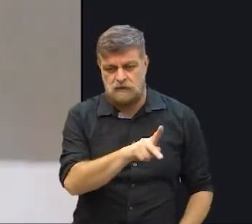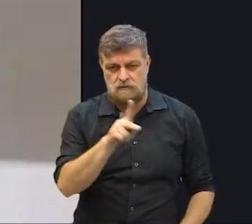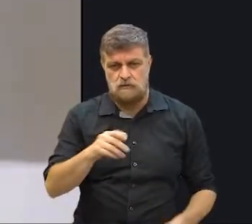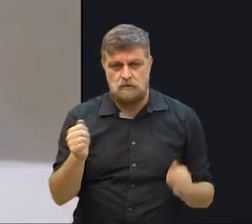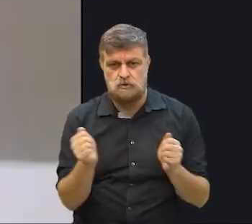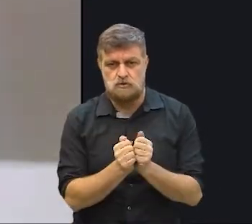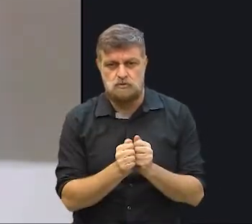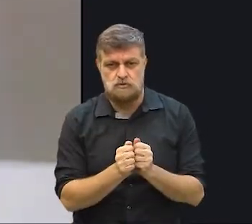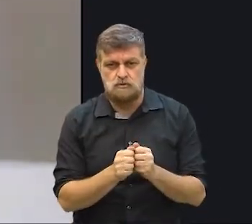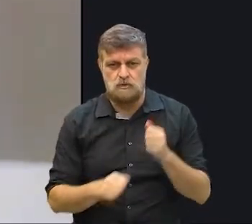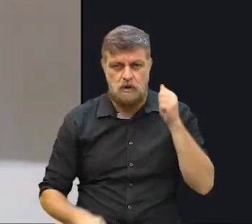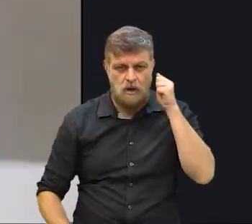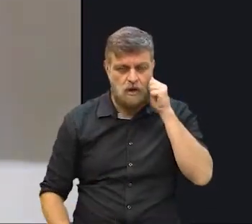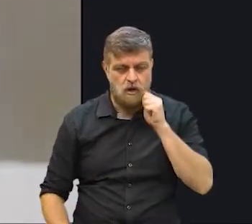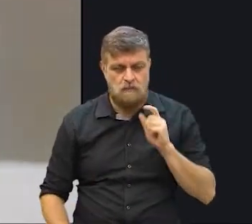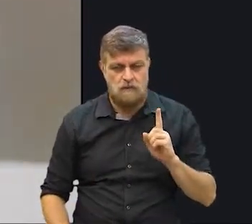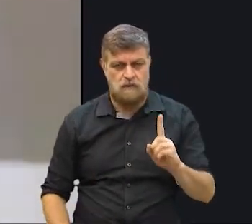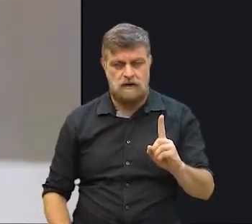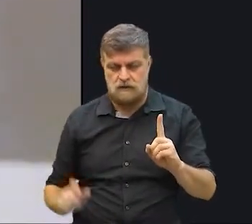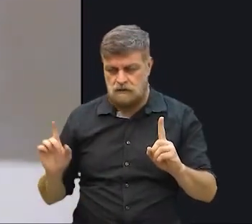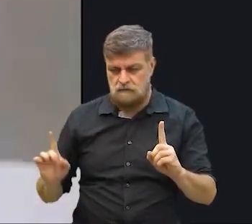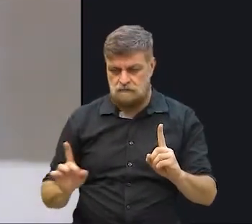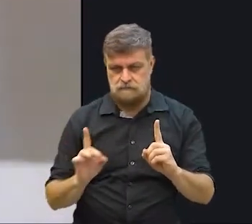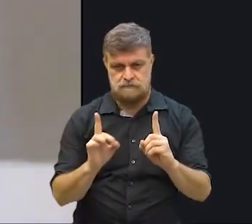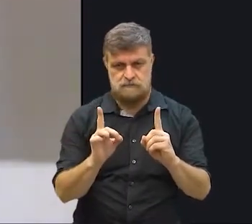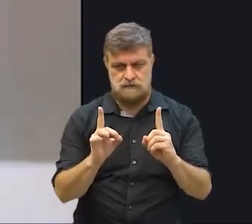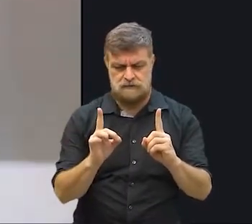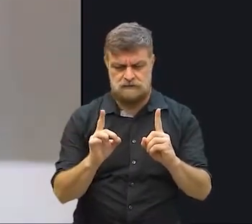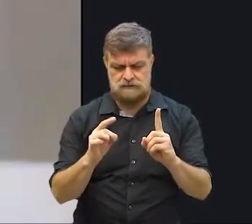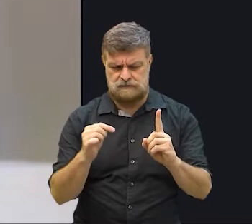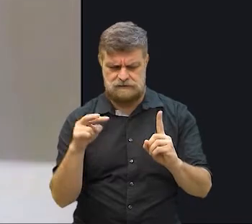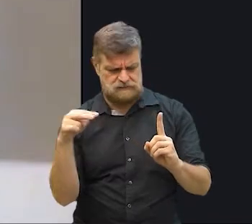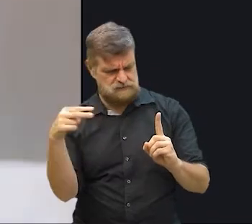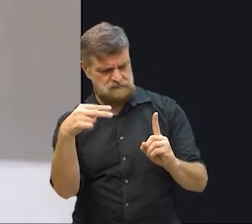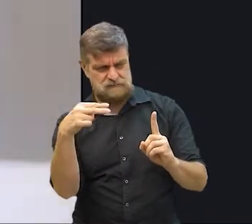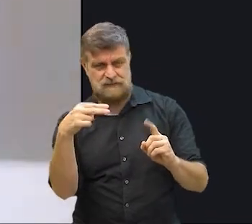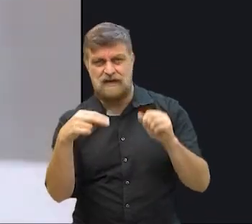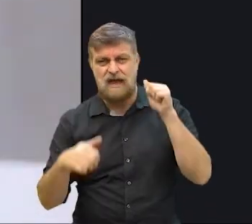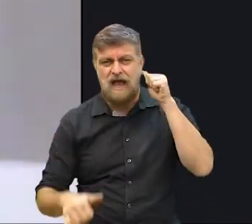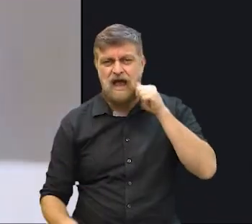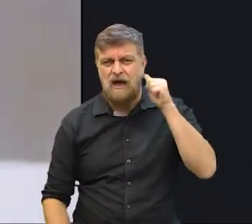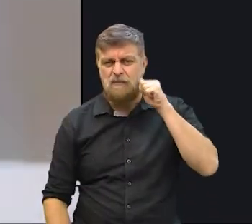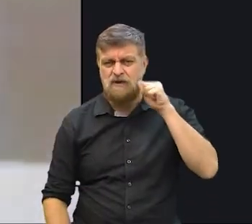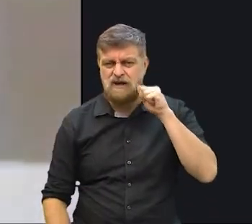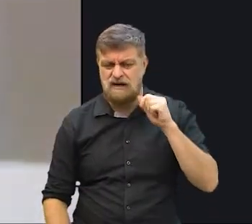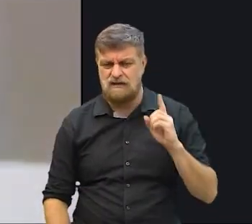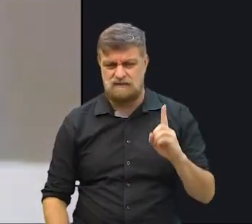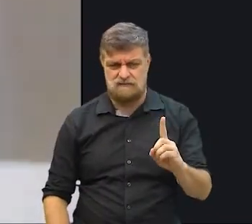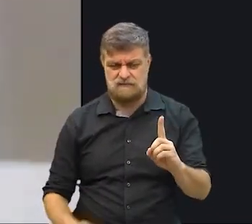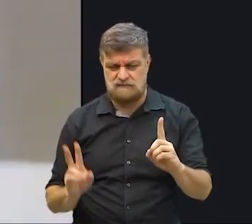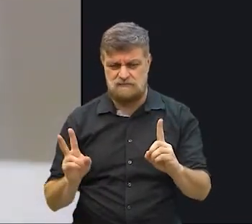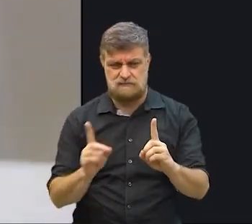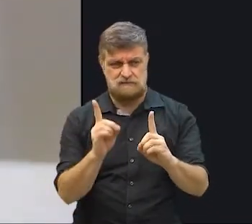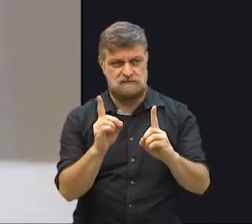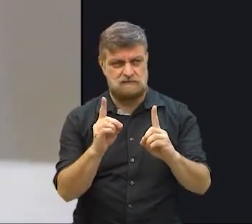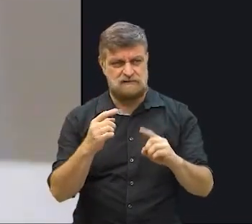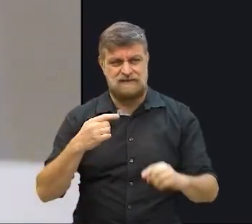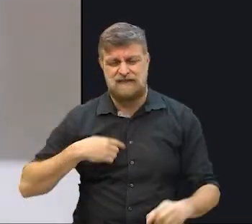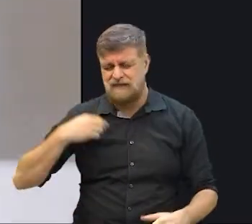vez o professor me colocou contra uma outra judoca, mulher, que era uma faixa acima de